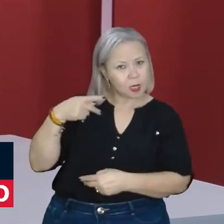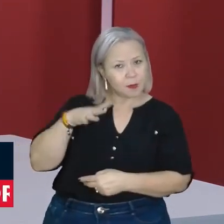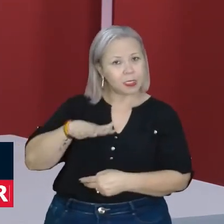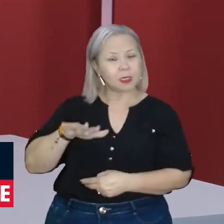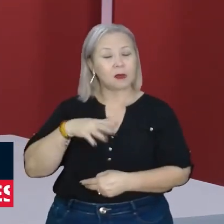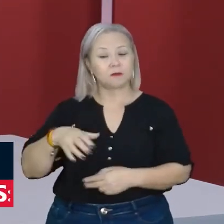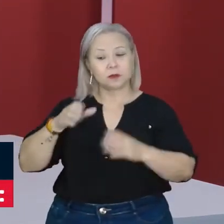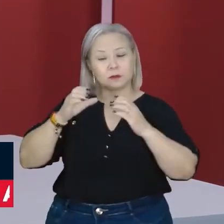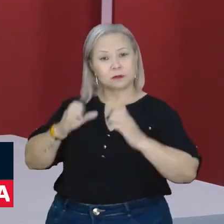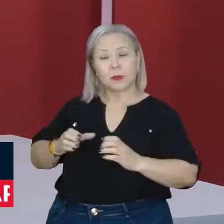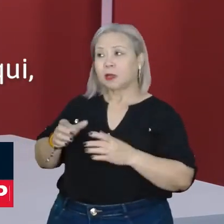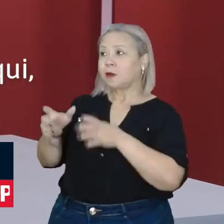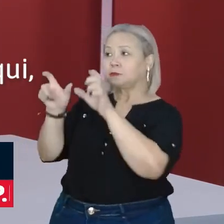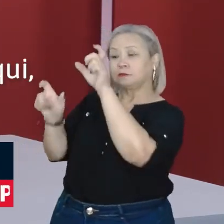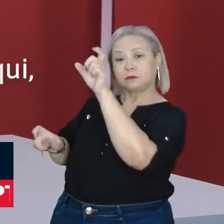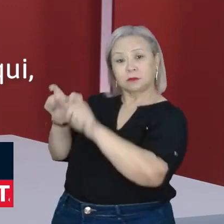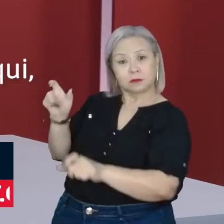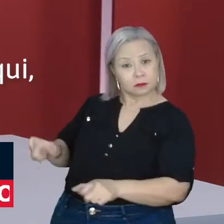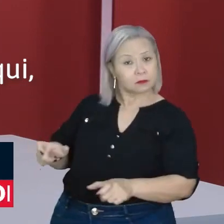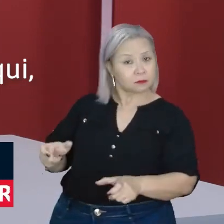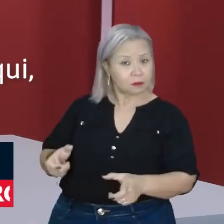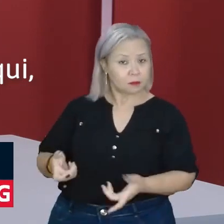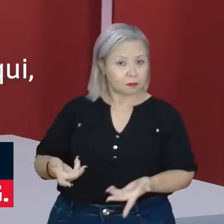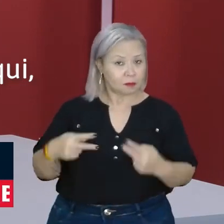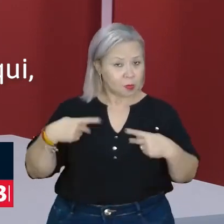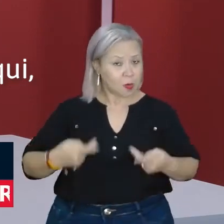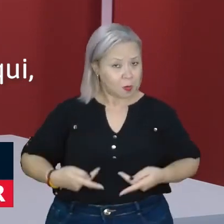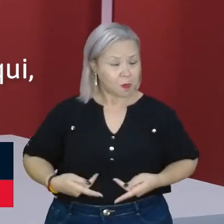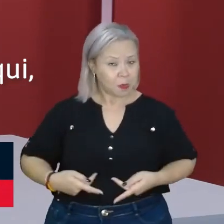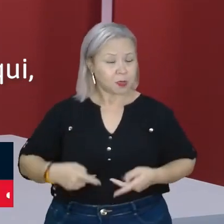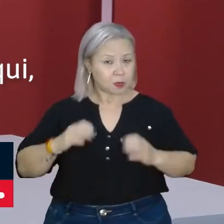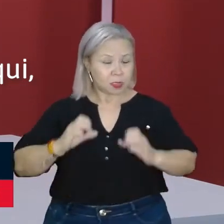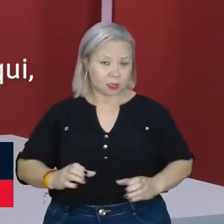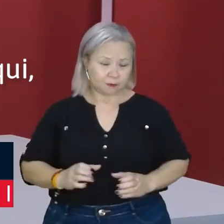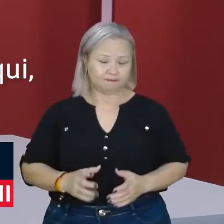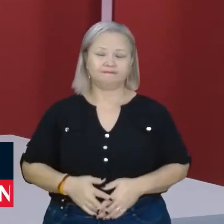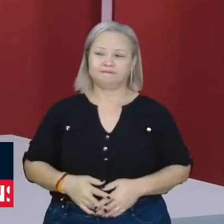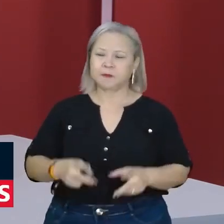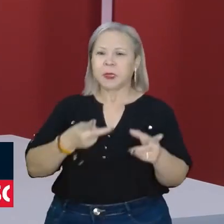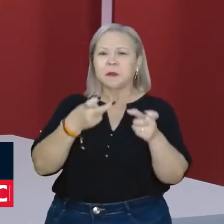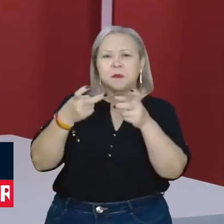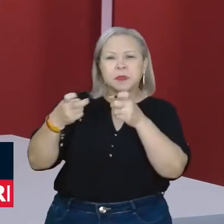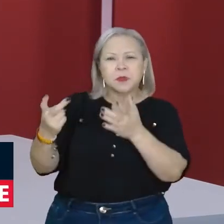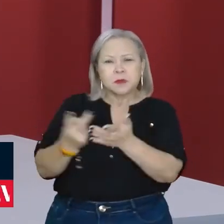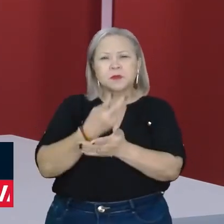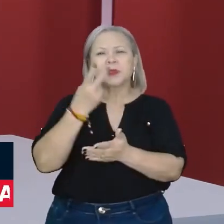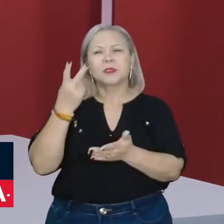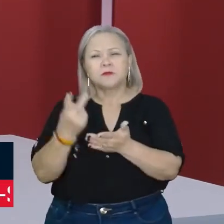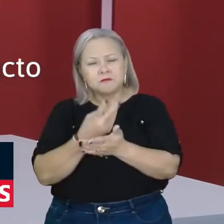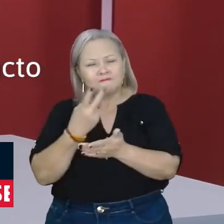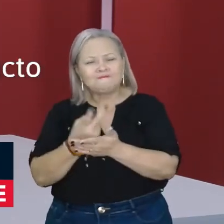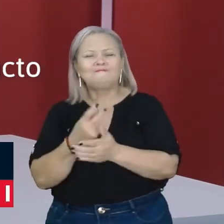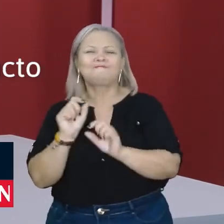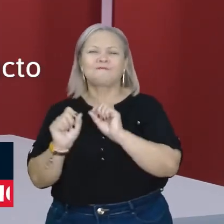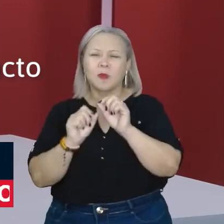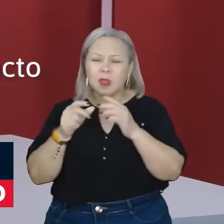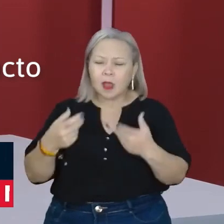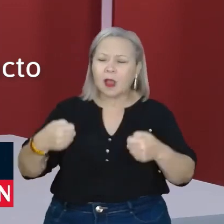enquanto cidadãos mesmo, de, olha, o que aconteceu foi errado e a gente está aqui porque a gente valoriza a nossa democracia. Então a